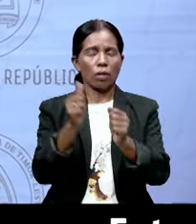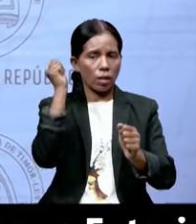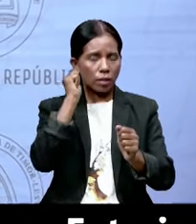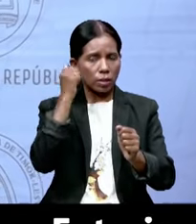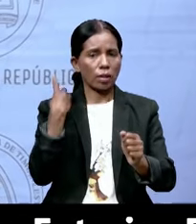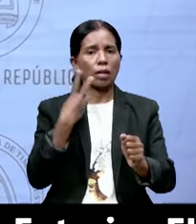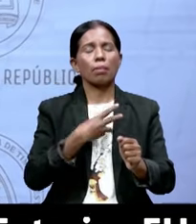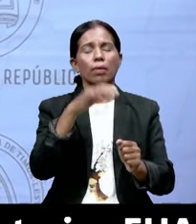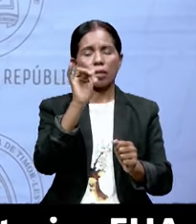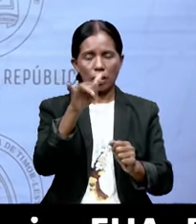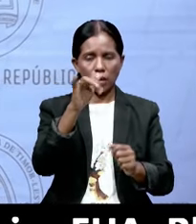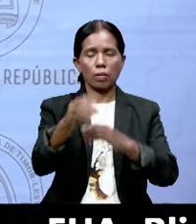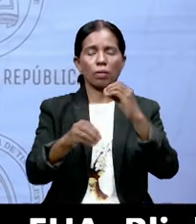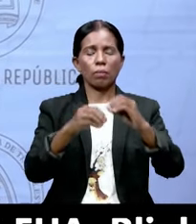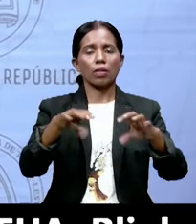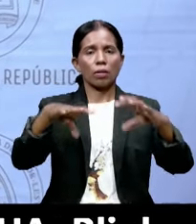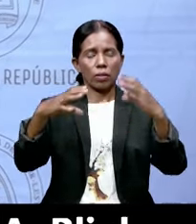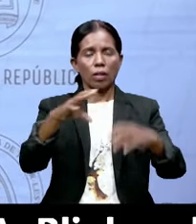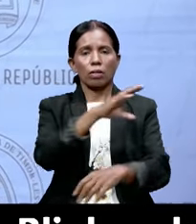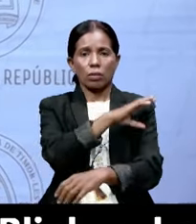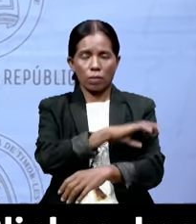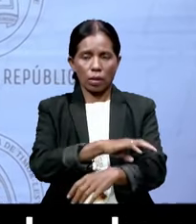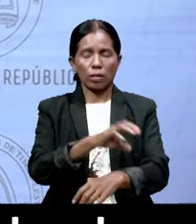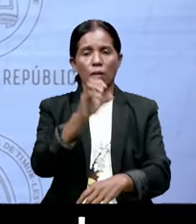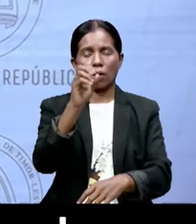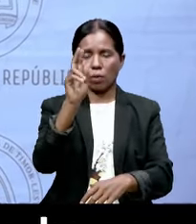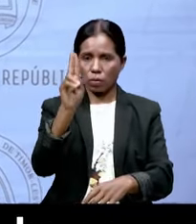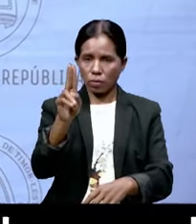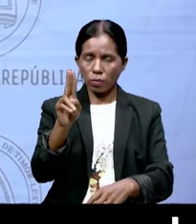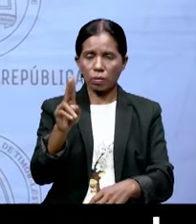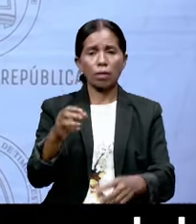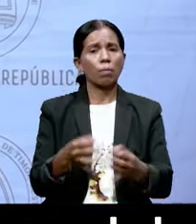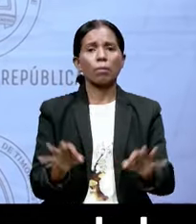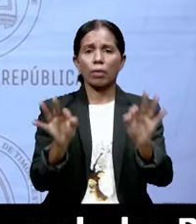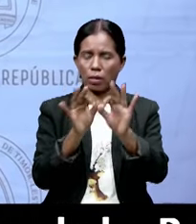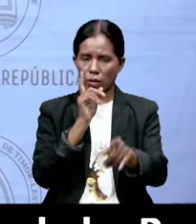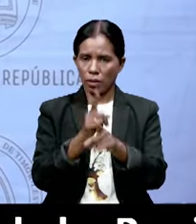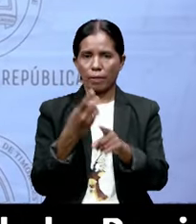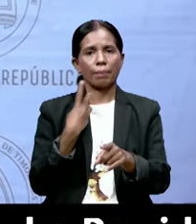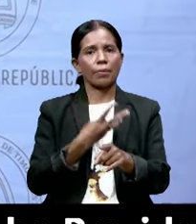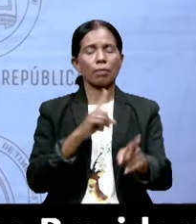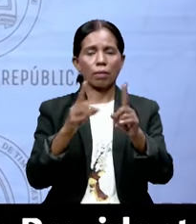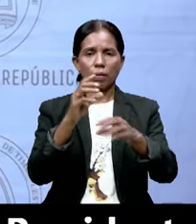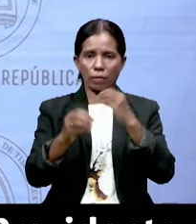a reforma do Conselho de Segurança das Nações Unidas é importante ter teves temos colhido com a